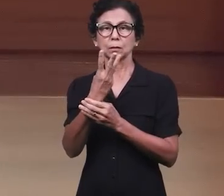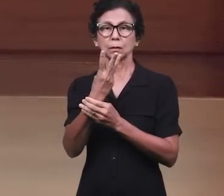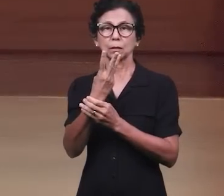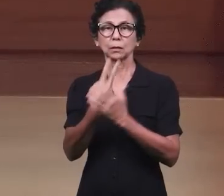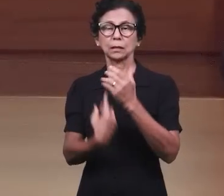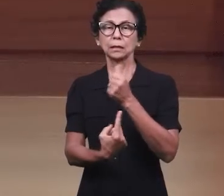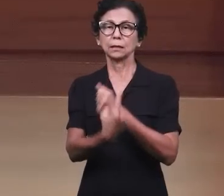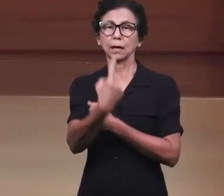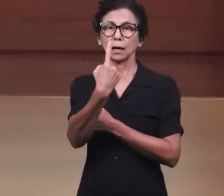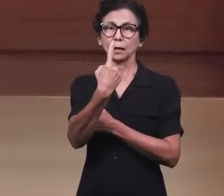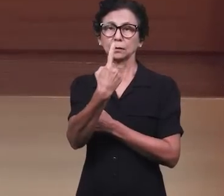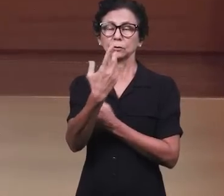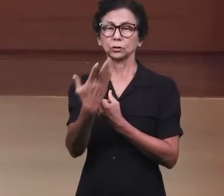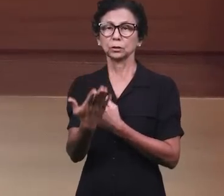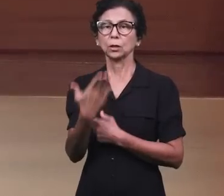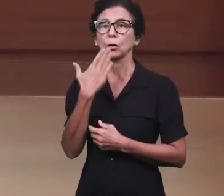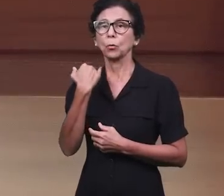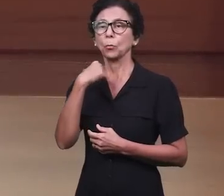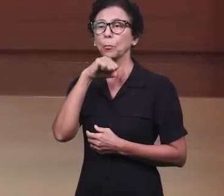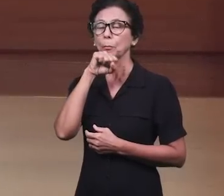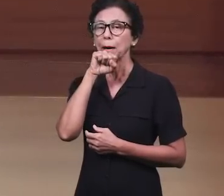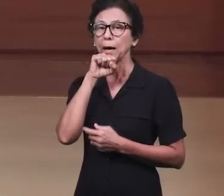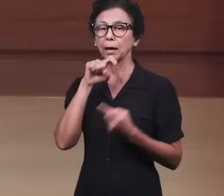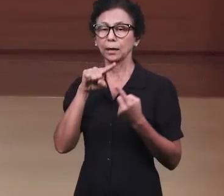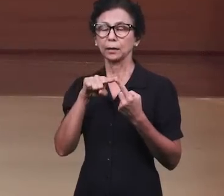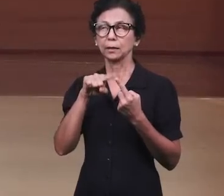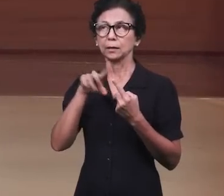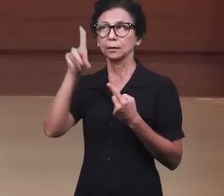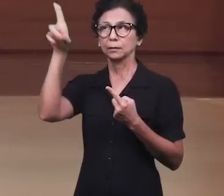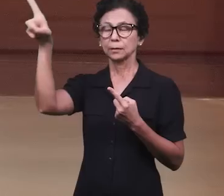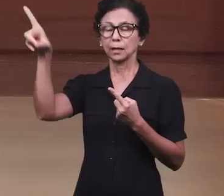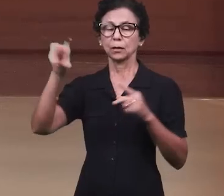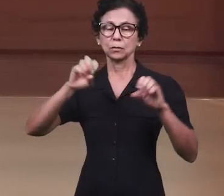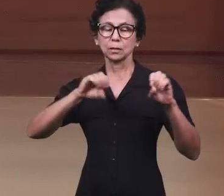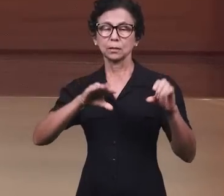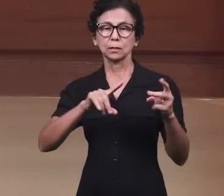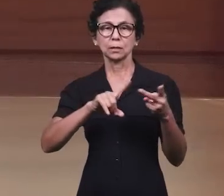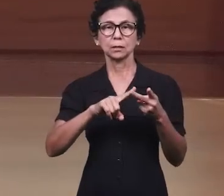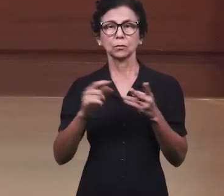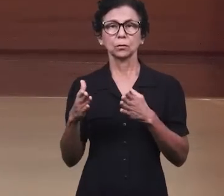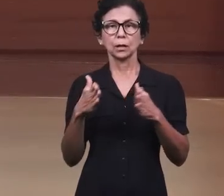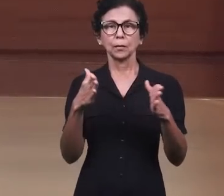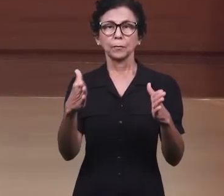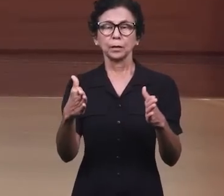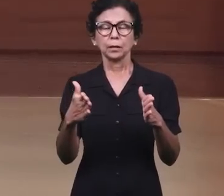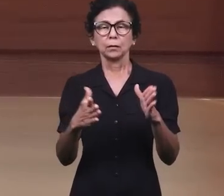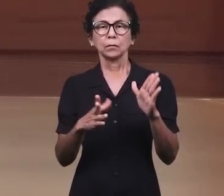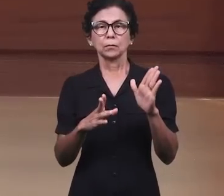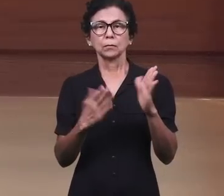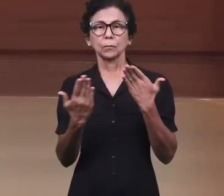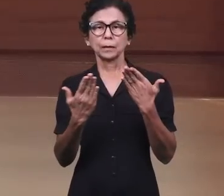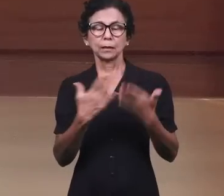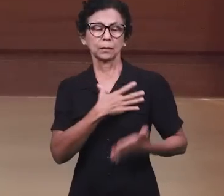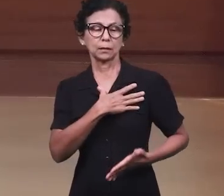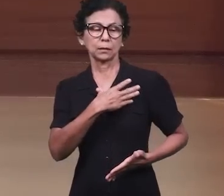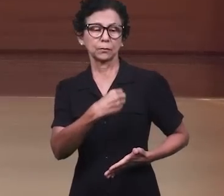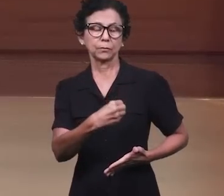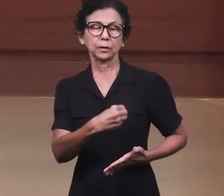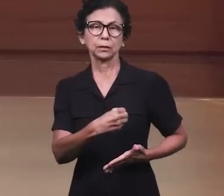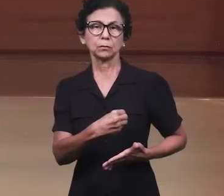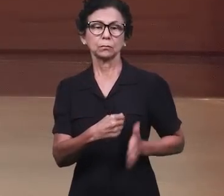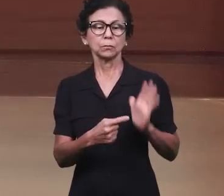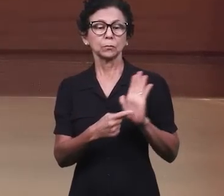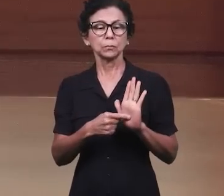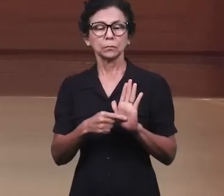Instrução é o Pai, então instrui o menino, é o Pai. Agora, o caminho é o Filho. A instrução precisa